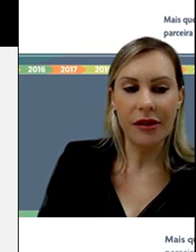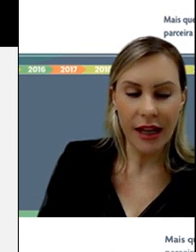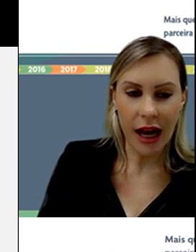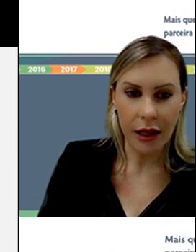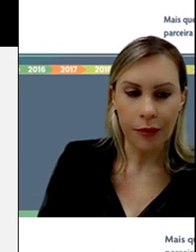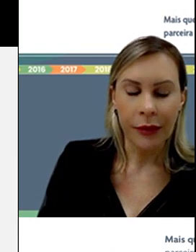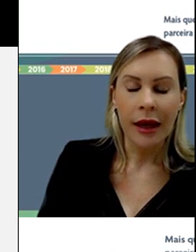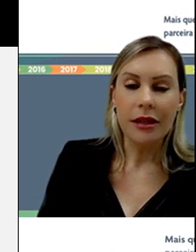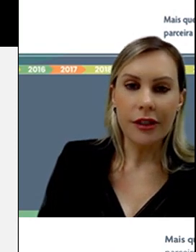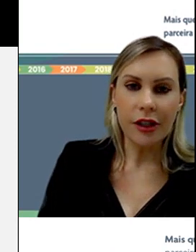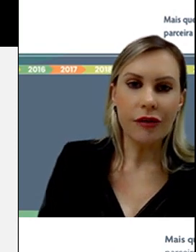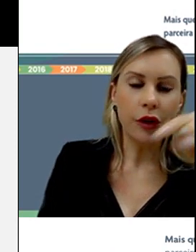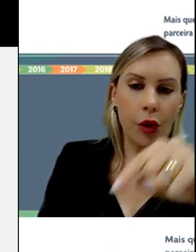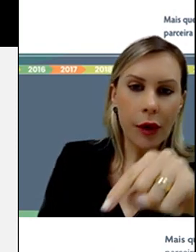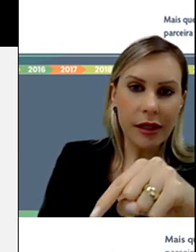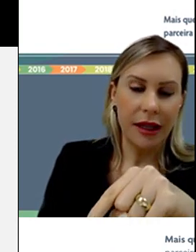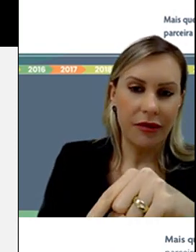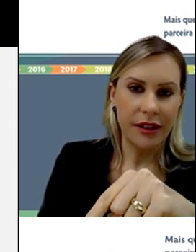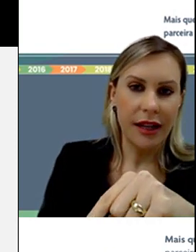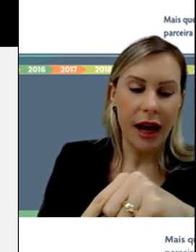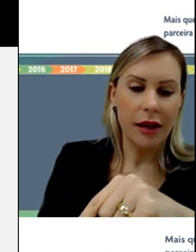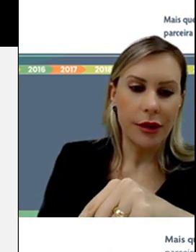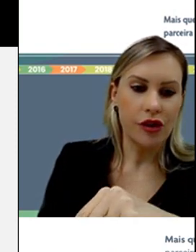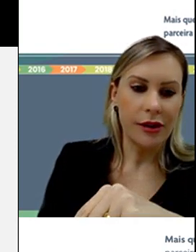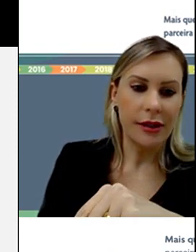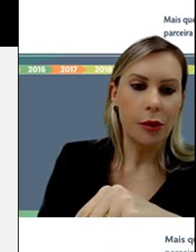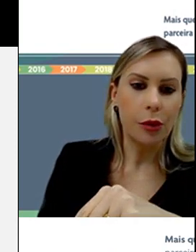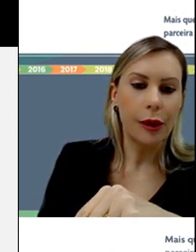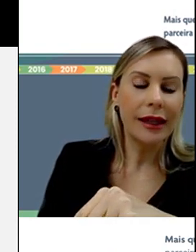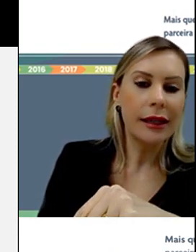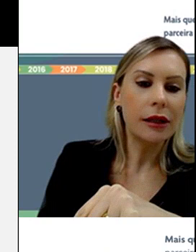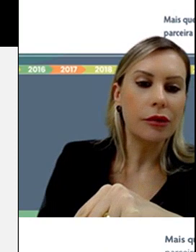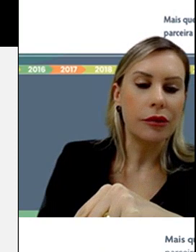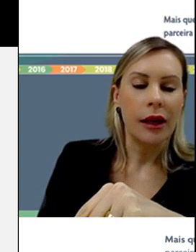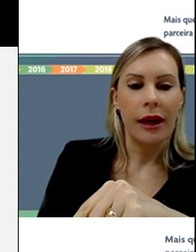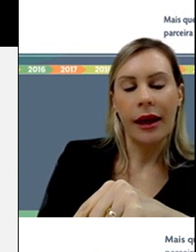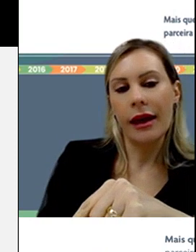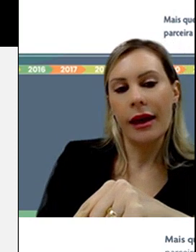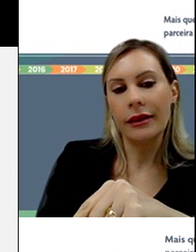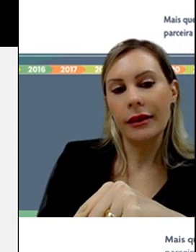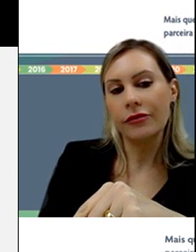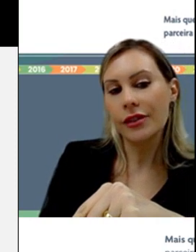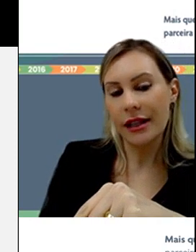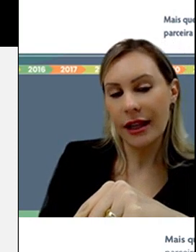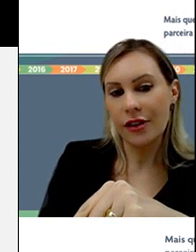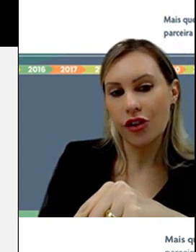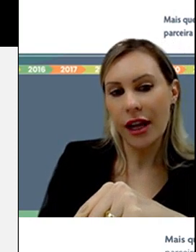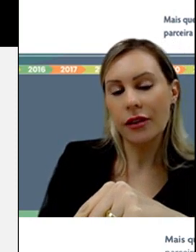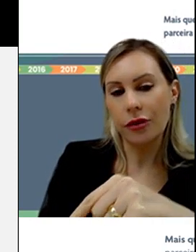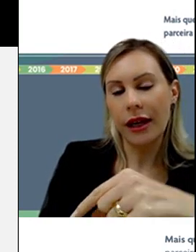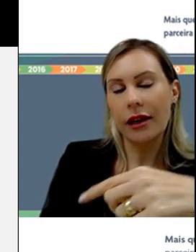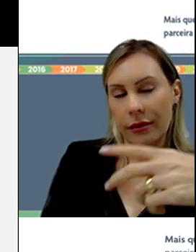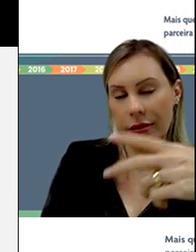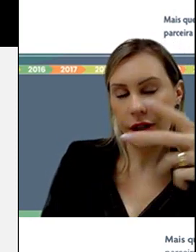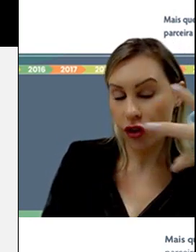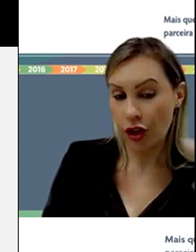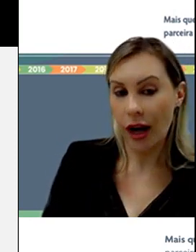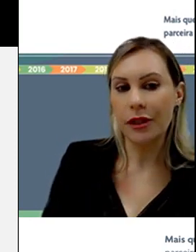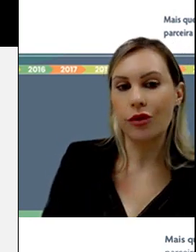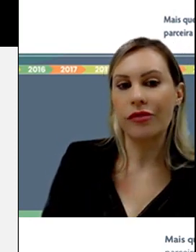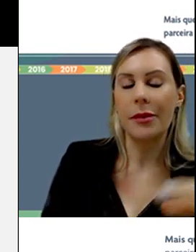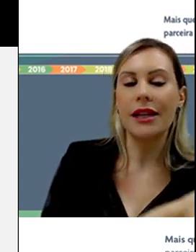cada beneficiário. Se você tiver 2 beneficiários neste exemplo, então você teria direito, né,